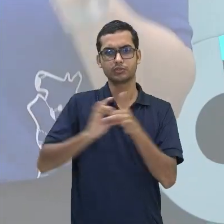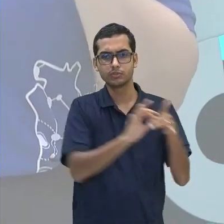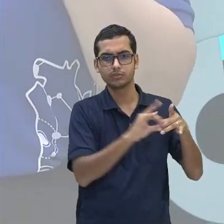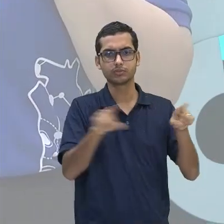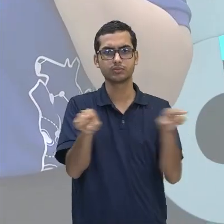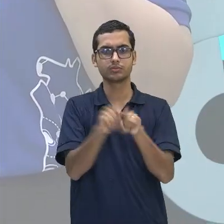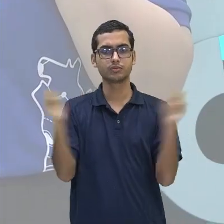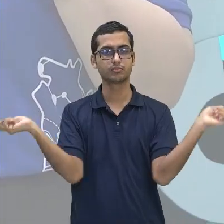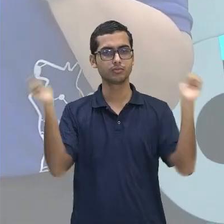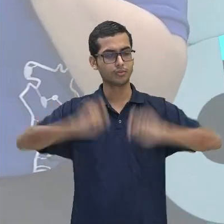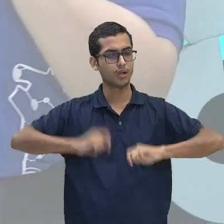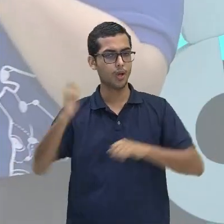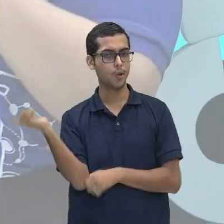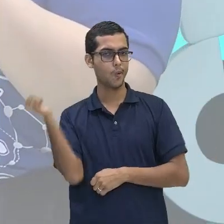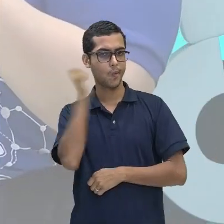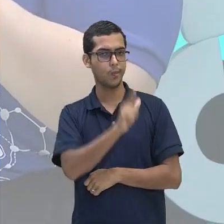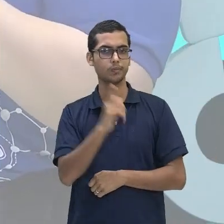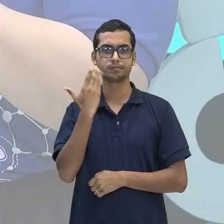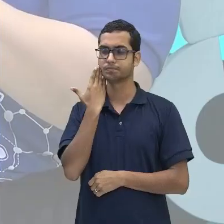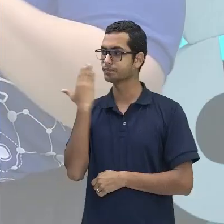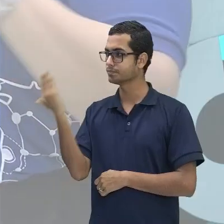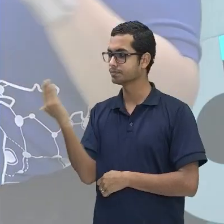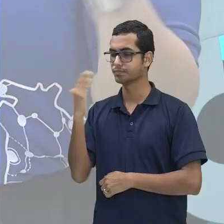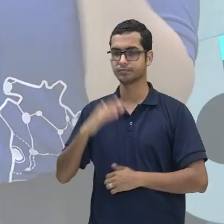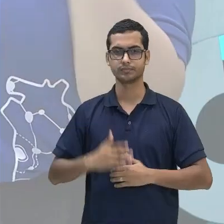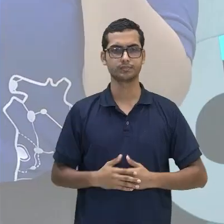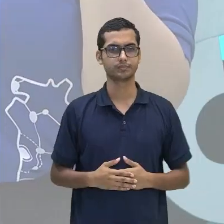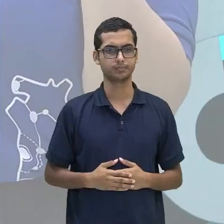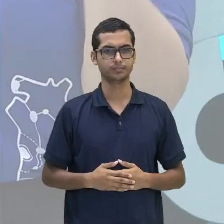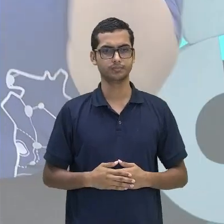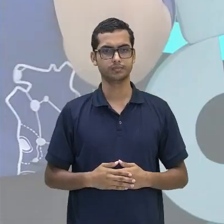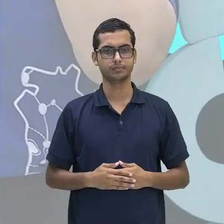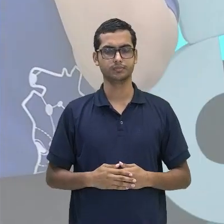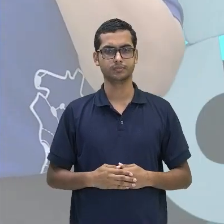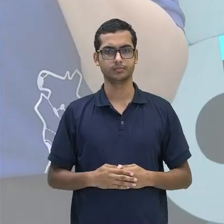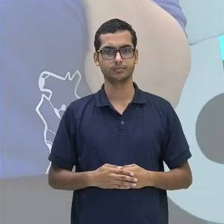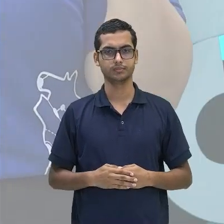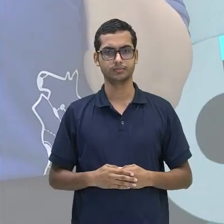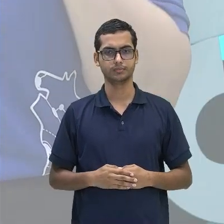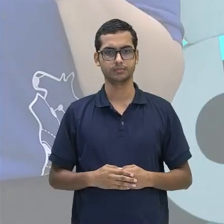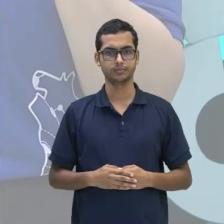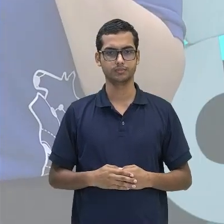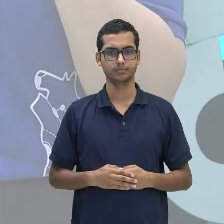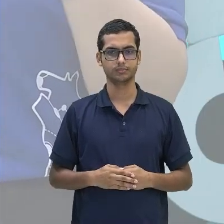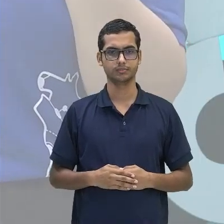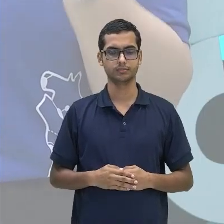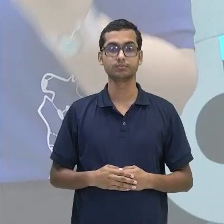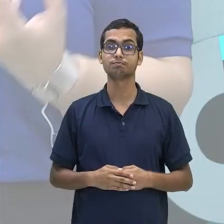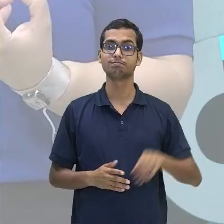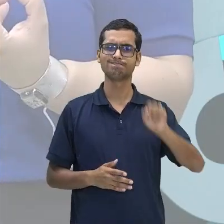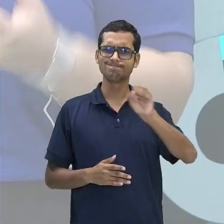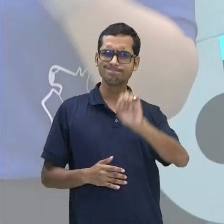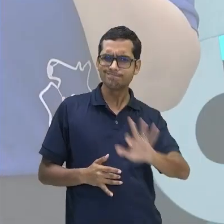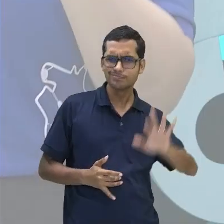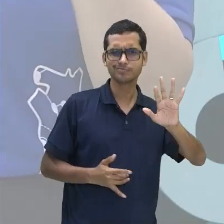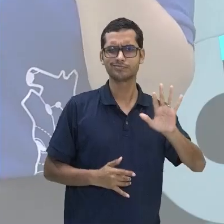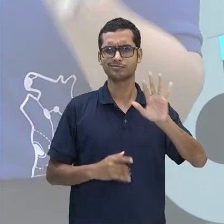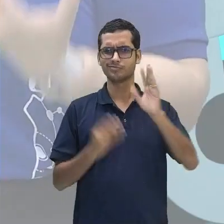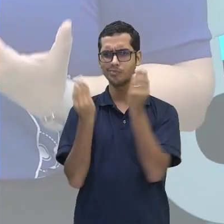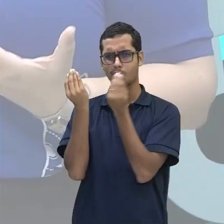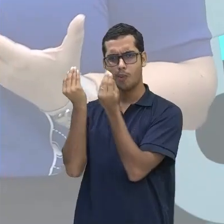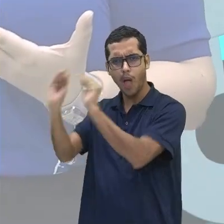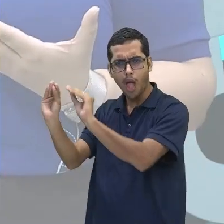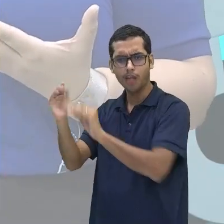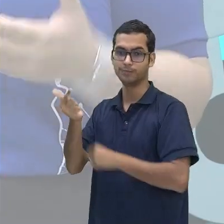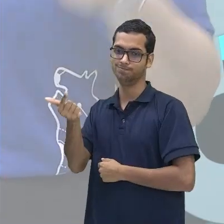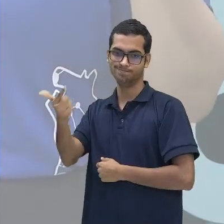sentidos a elas e assim por diante. Neste caso aqui, não teve nenhuma imagem. Toda a informação veio por